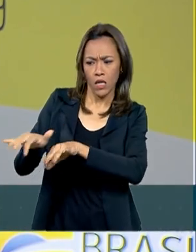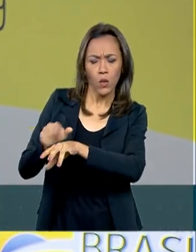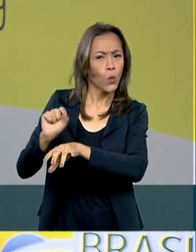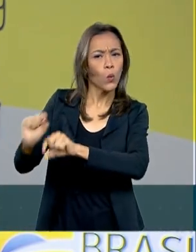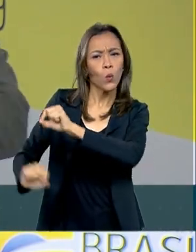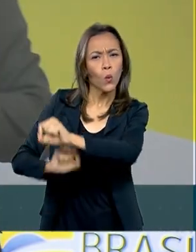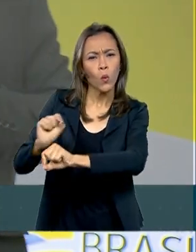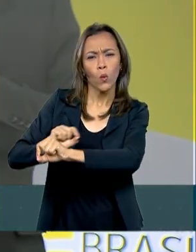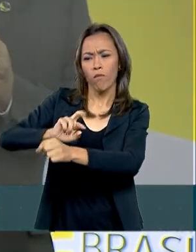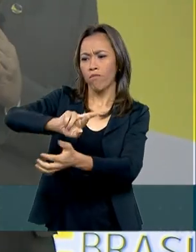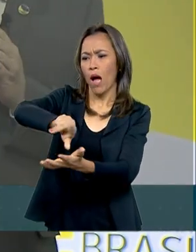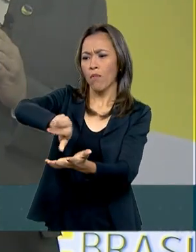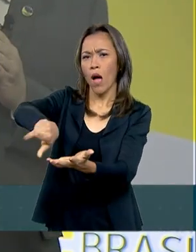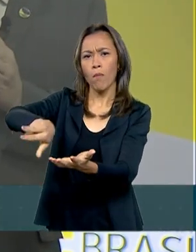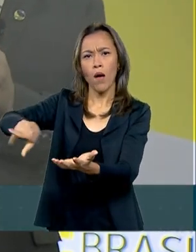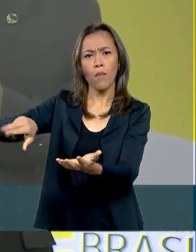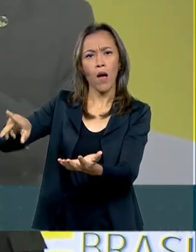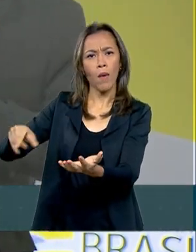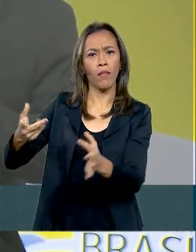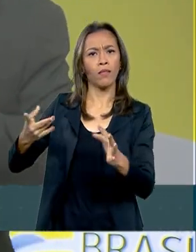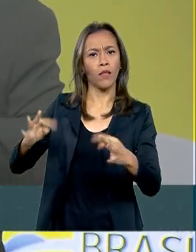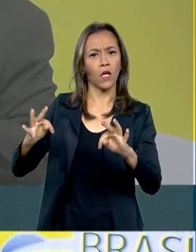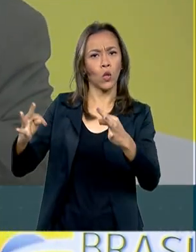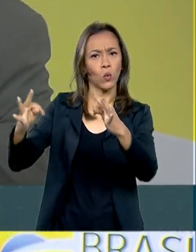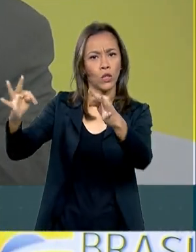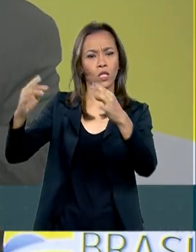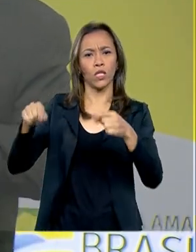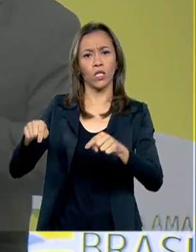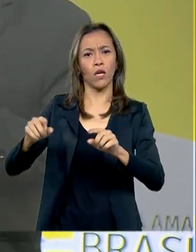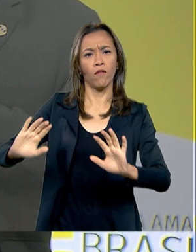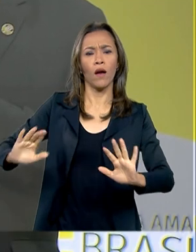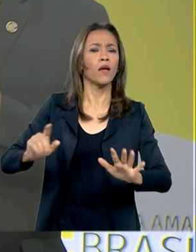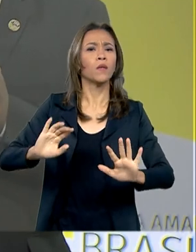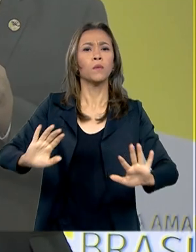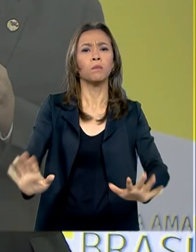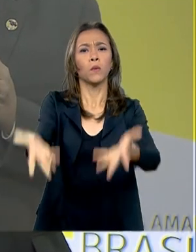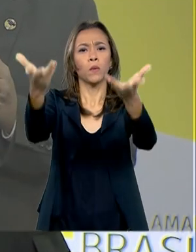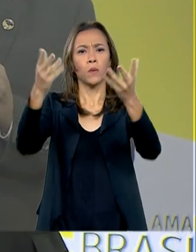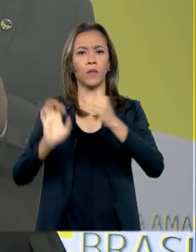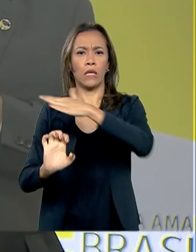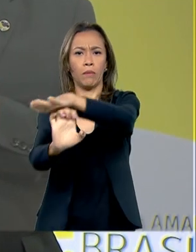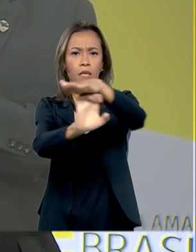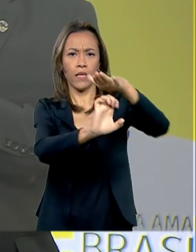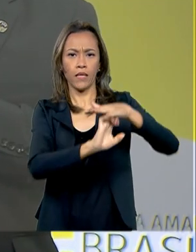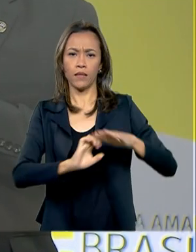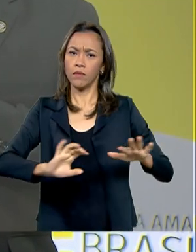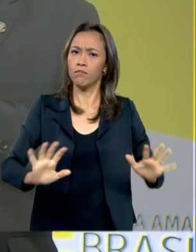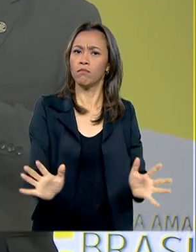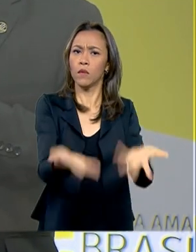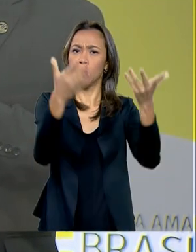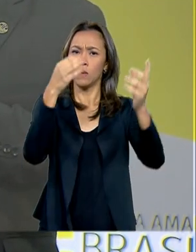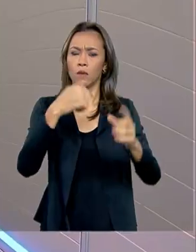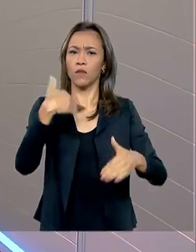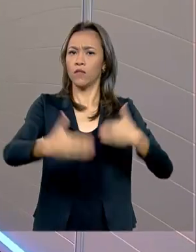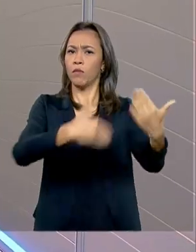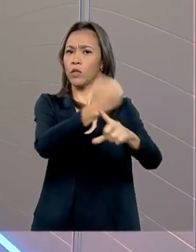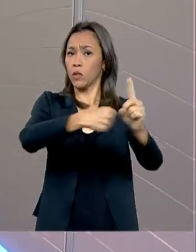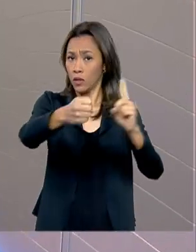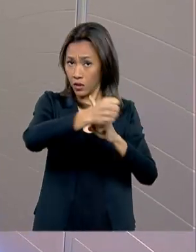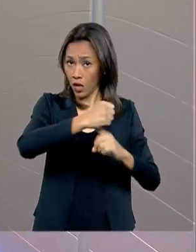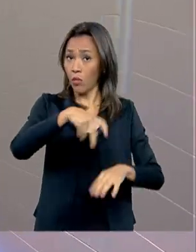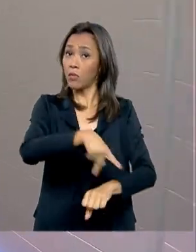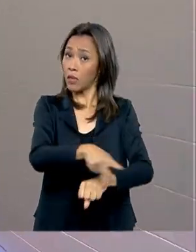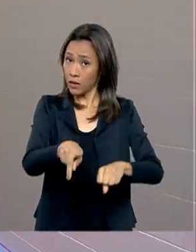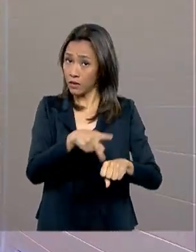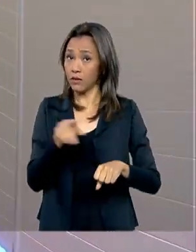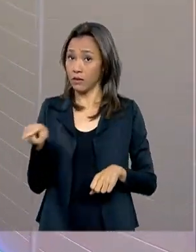de tecnologias que vão alavancar mais empregos, mais empresas, né, mais desenvolvimento social para o país. Com a